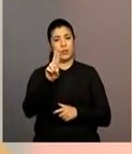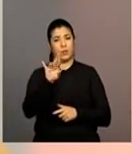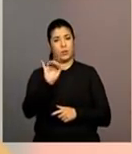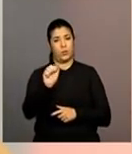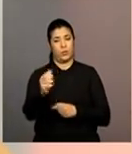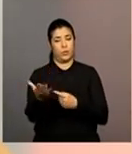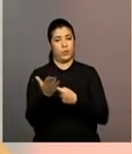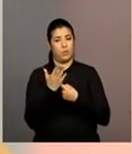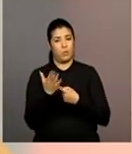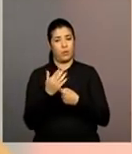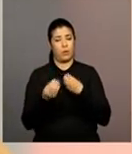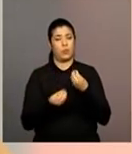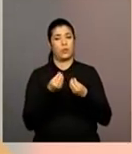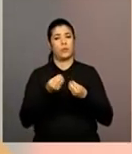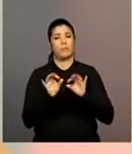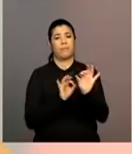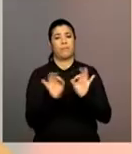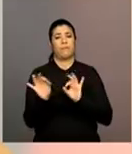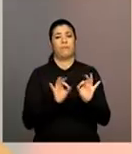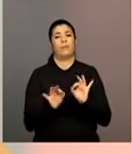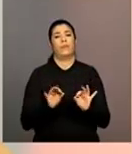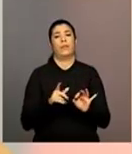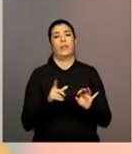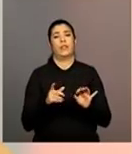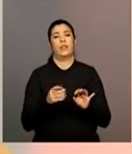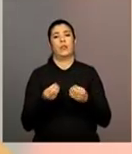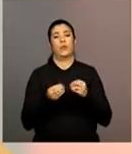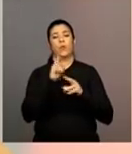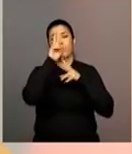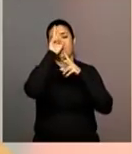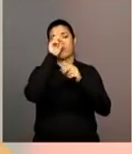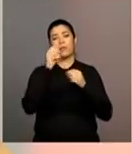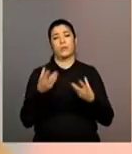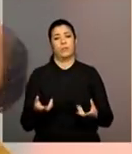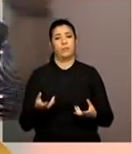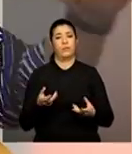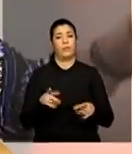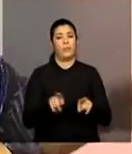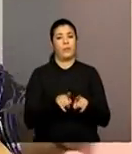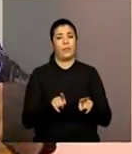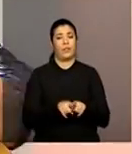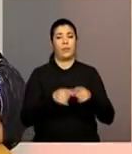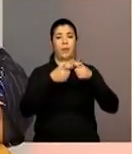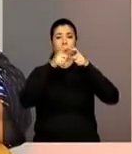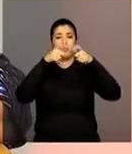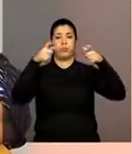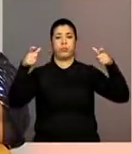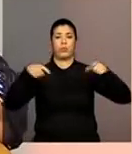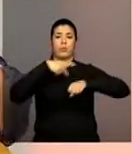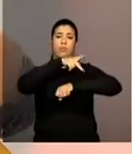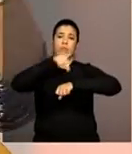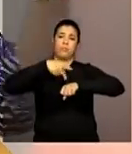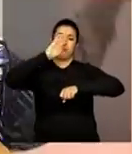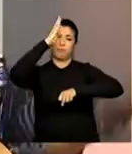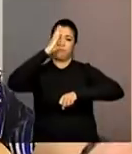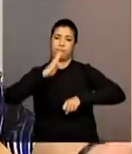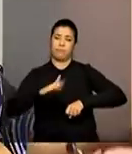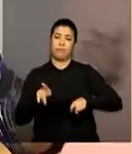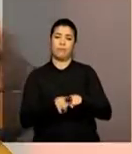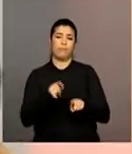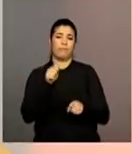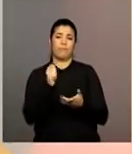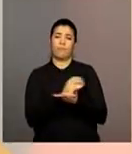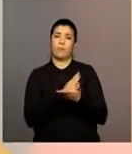do momento que ele se consolida que ele se fortalece que ele abrange todo o território nacional e questões ainda não